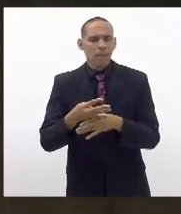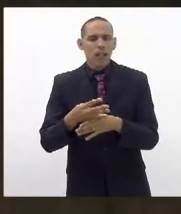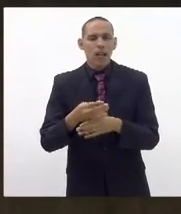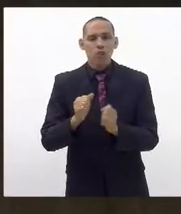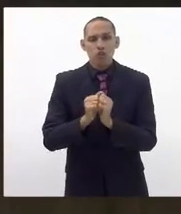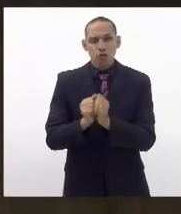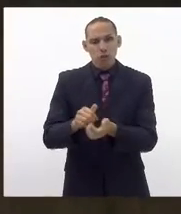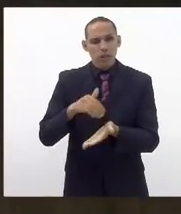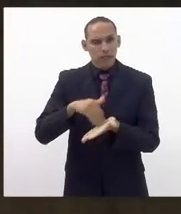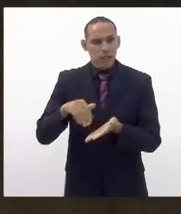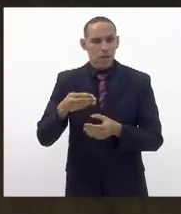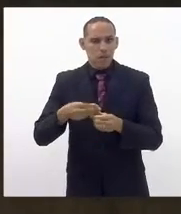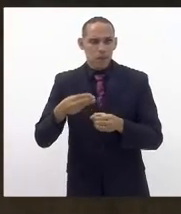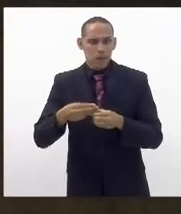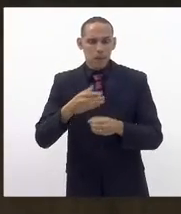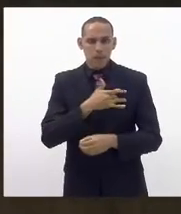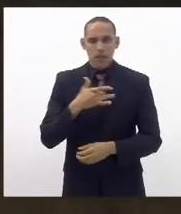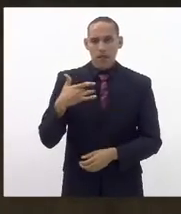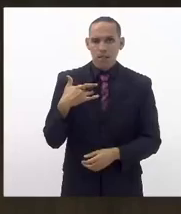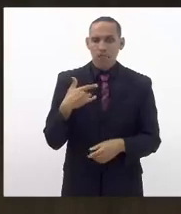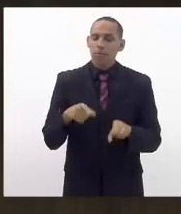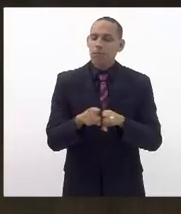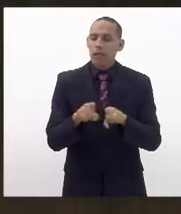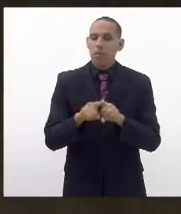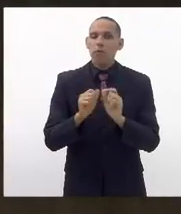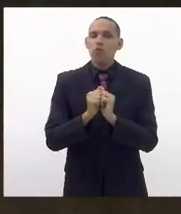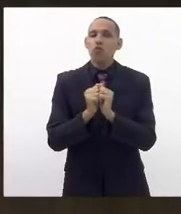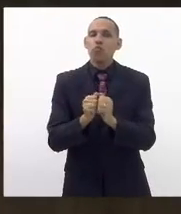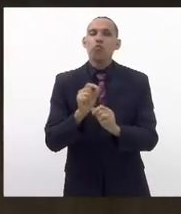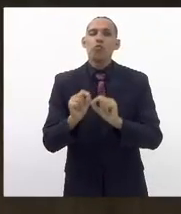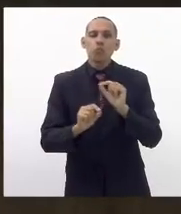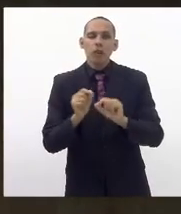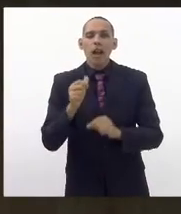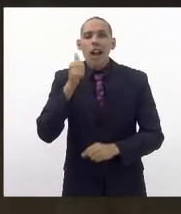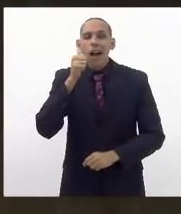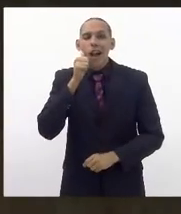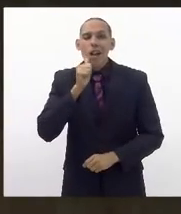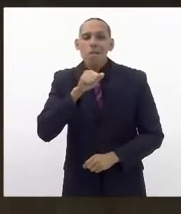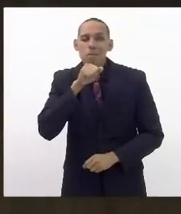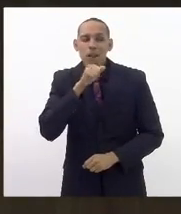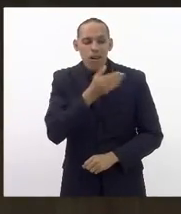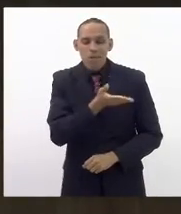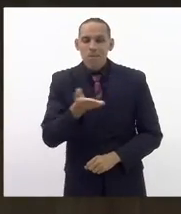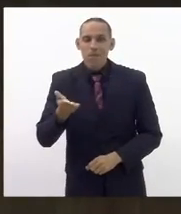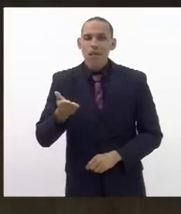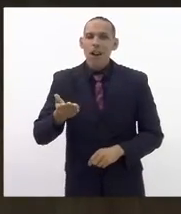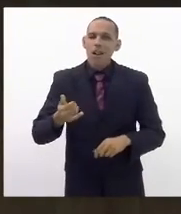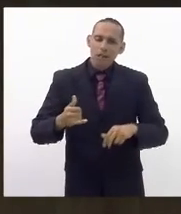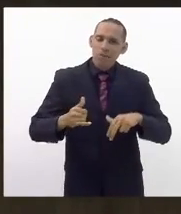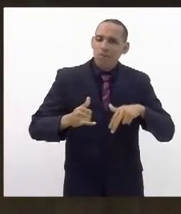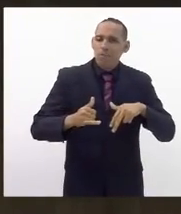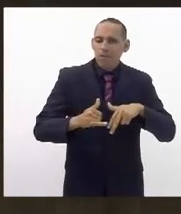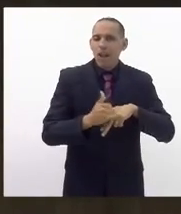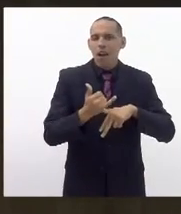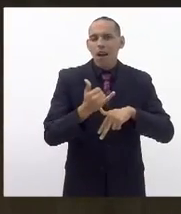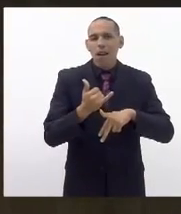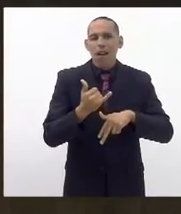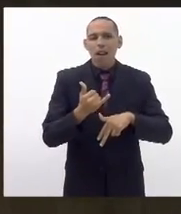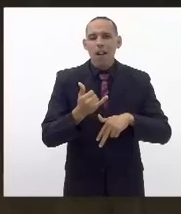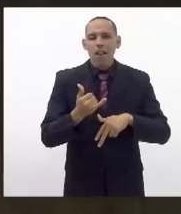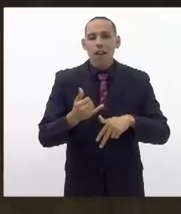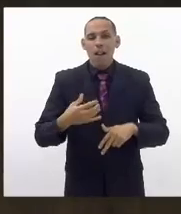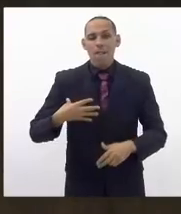Secretaria Municipal de Saúde, quanto as próprias mães vítimas que perderam seus filhos num